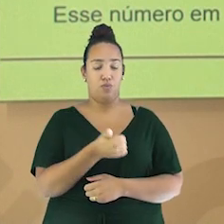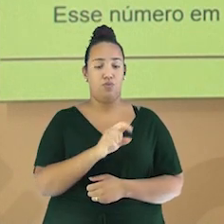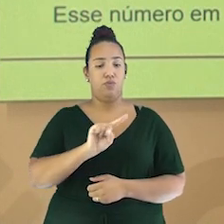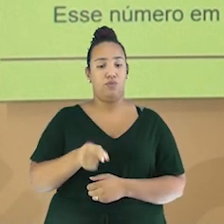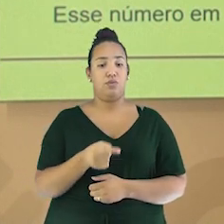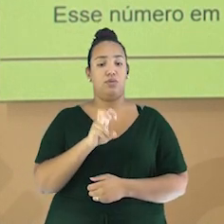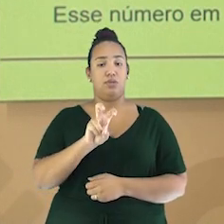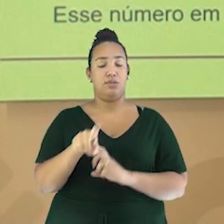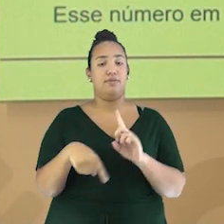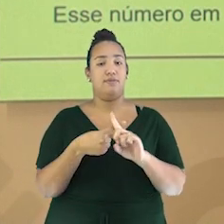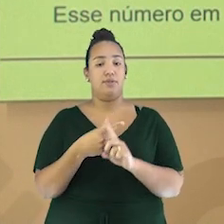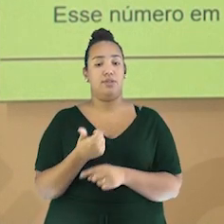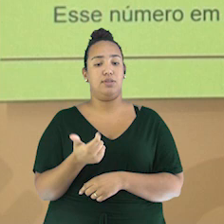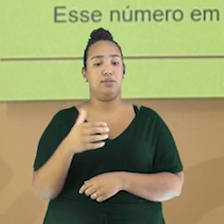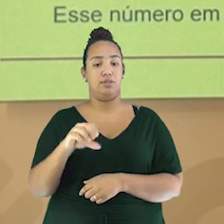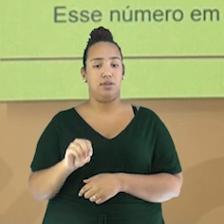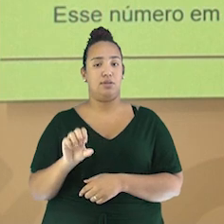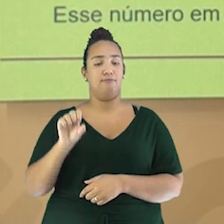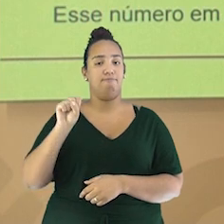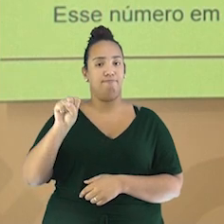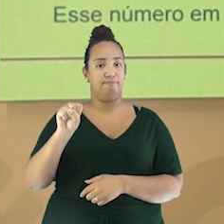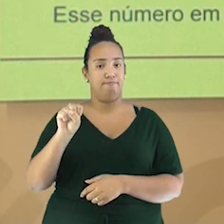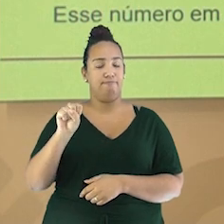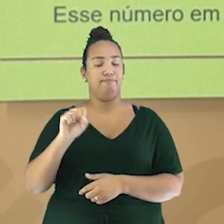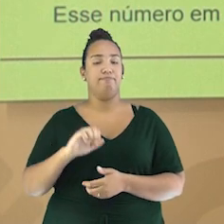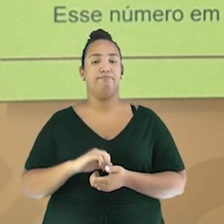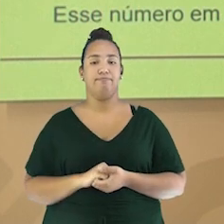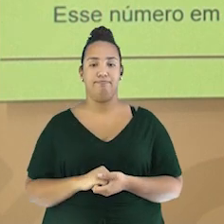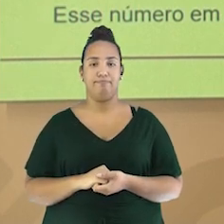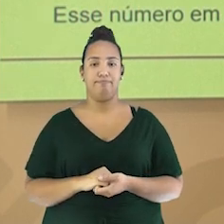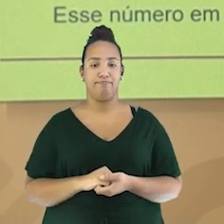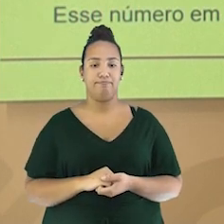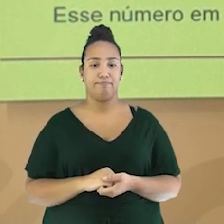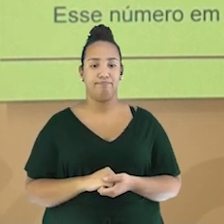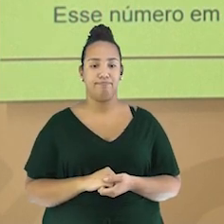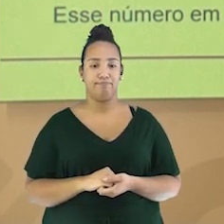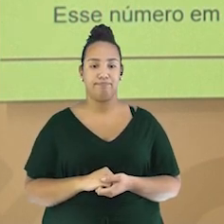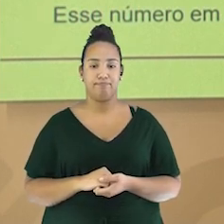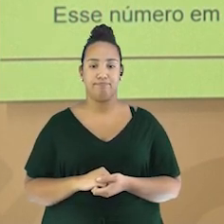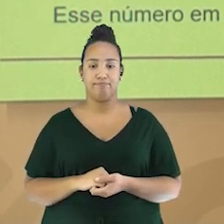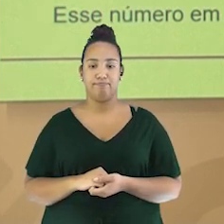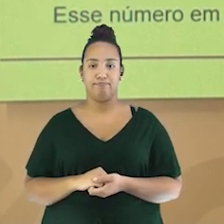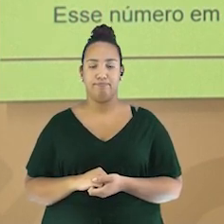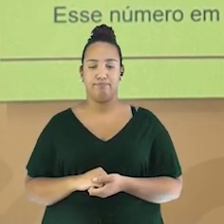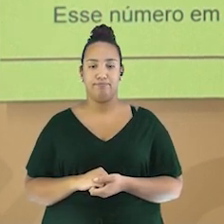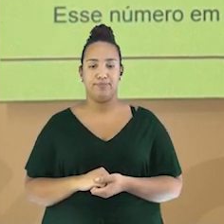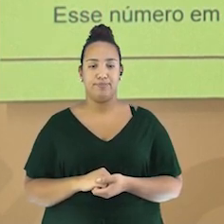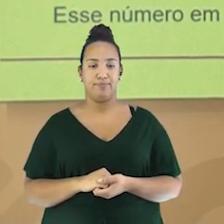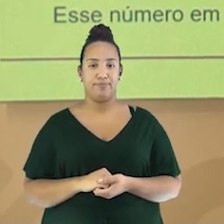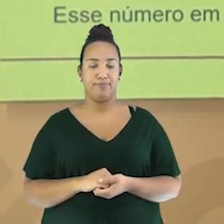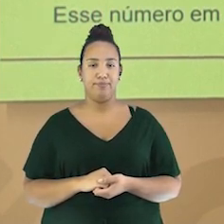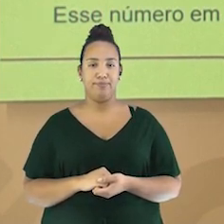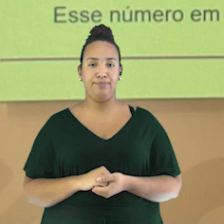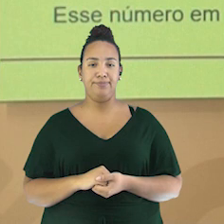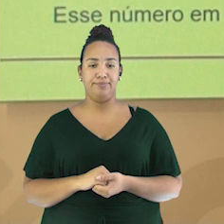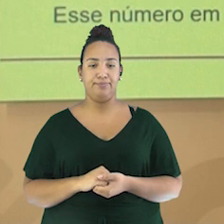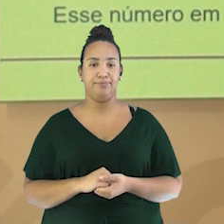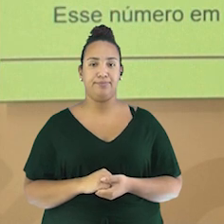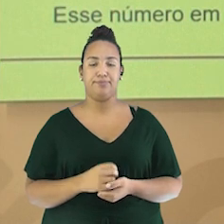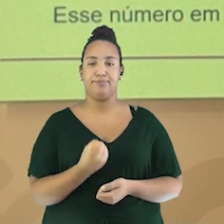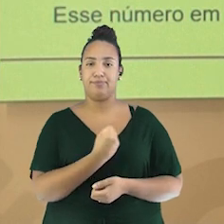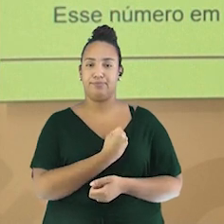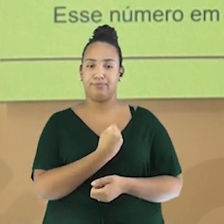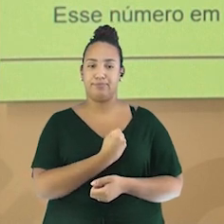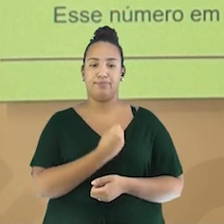1,5 vezes 10 elevado à oitava potência. O número em notação